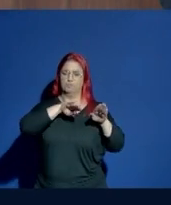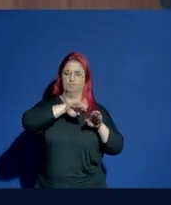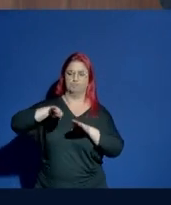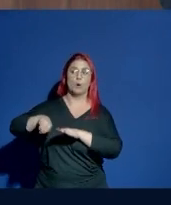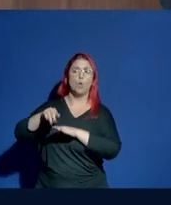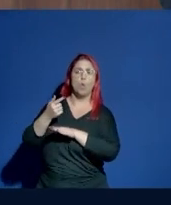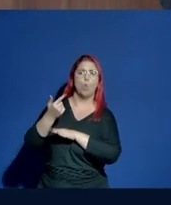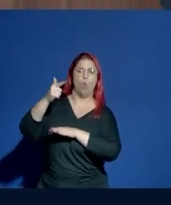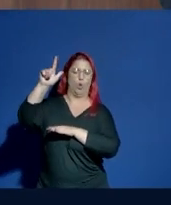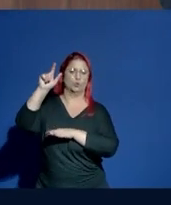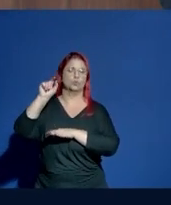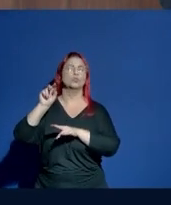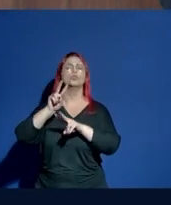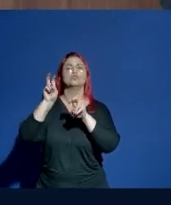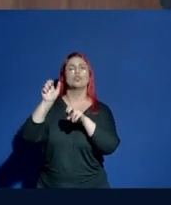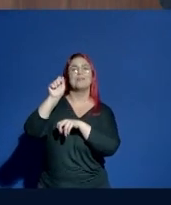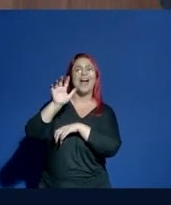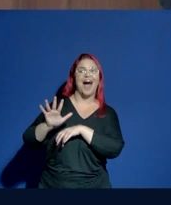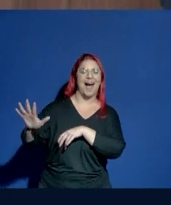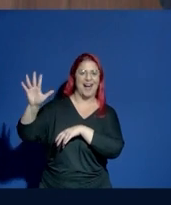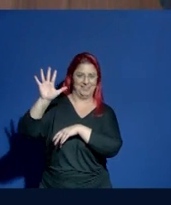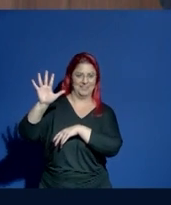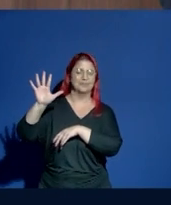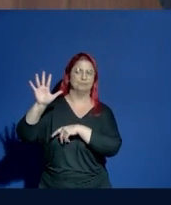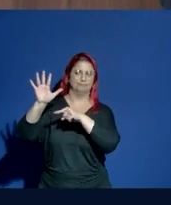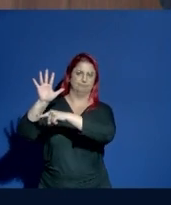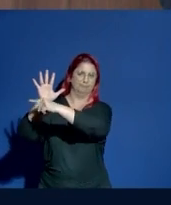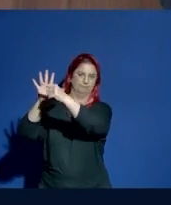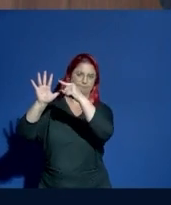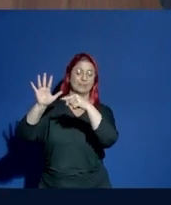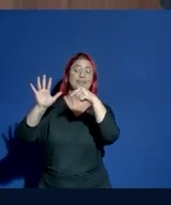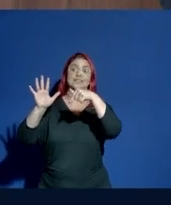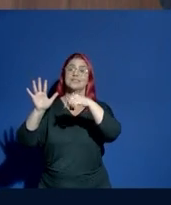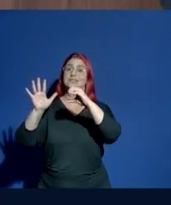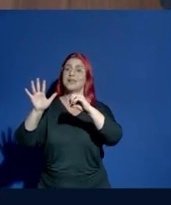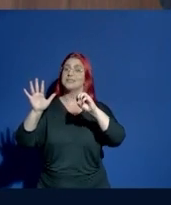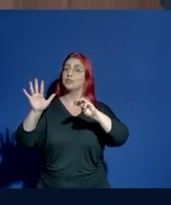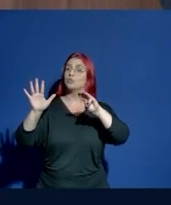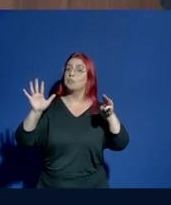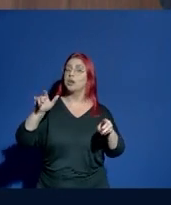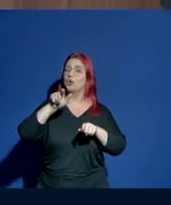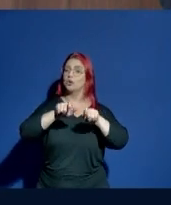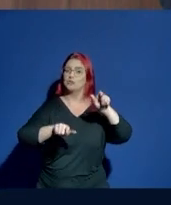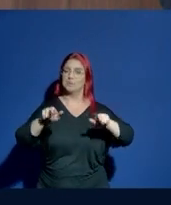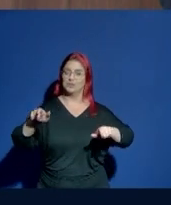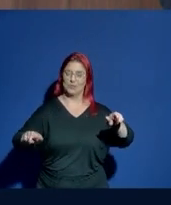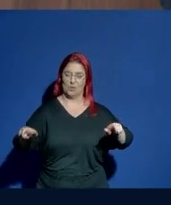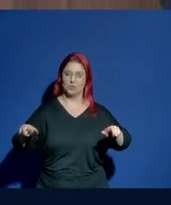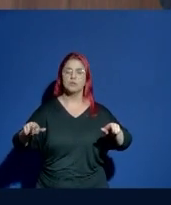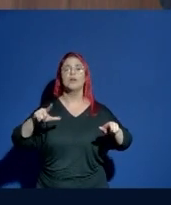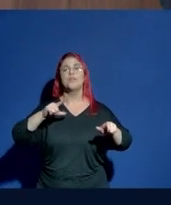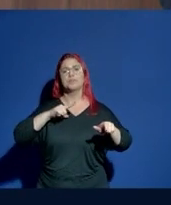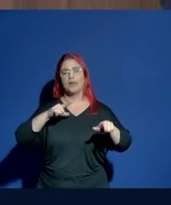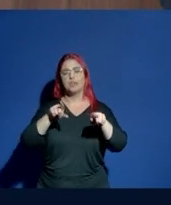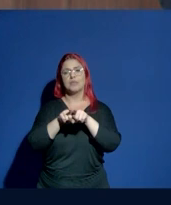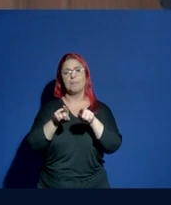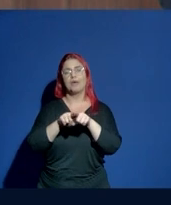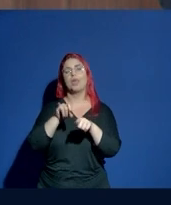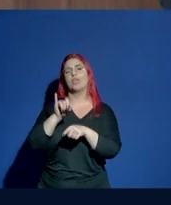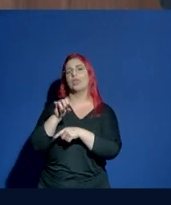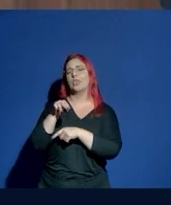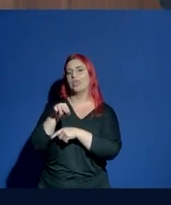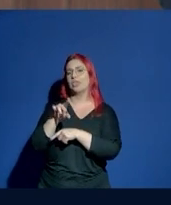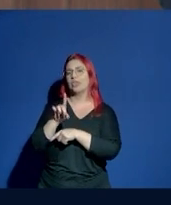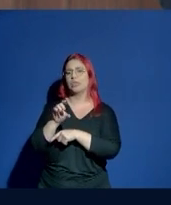ambiente de Sudeste Asiático com uma representação de 700 milhões de pessoas, e aí você tem a Indonésia, que sempre foi colocada